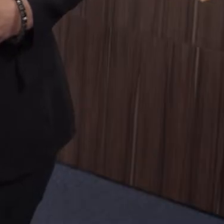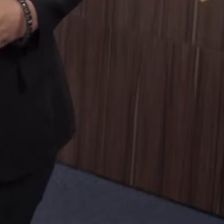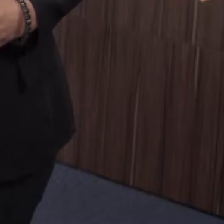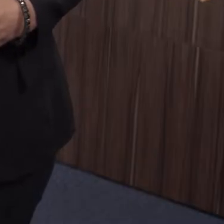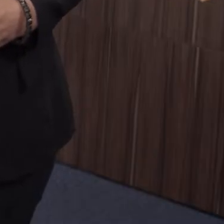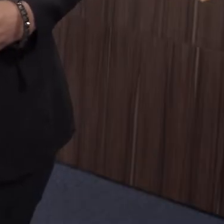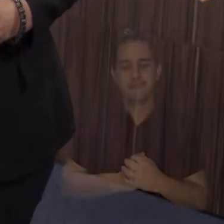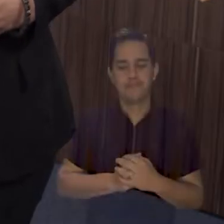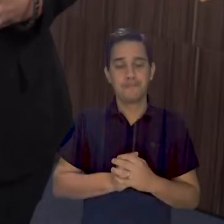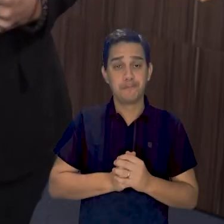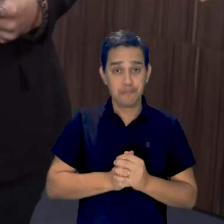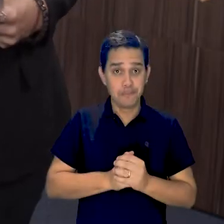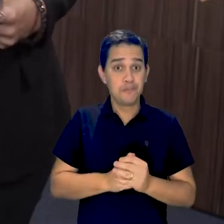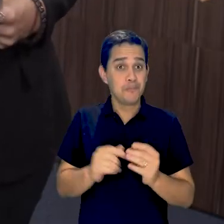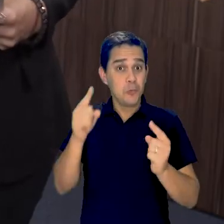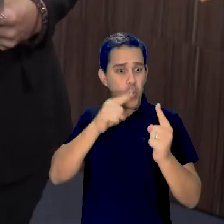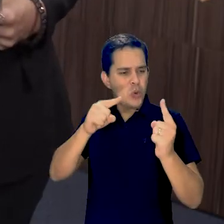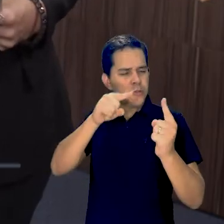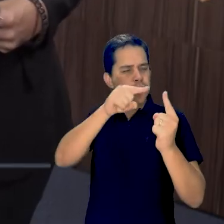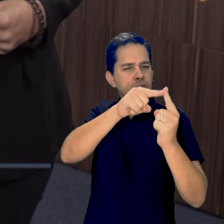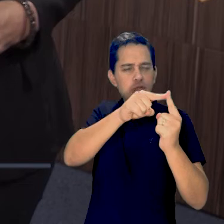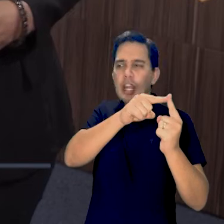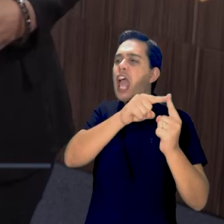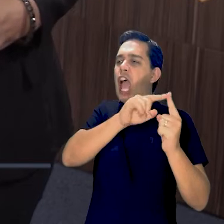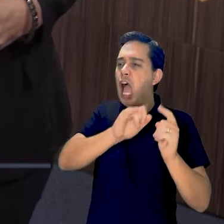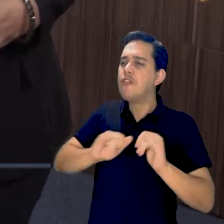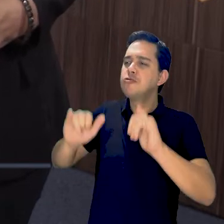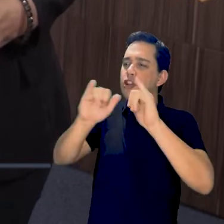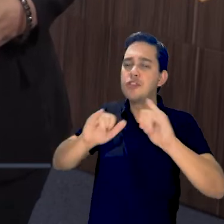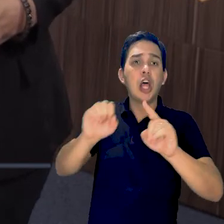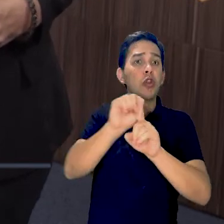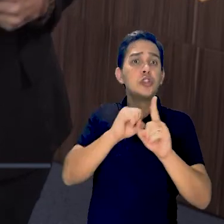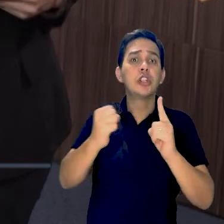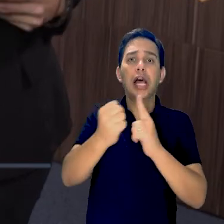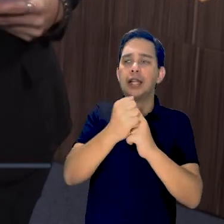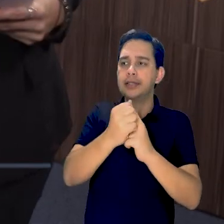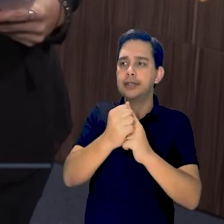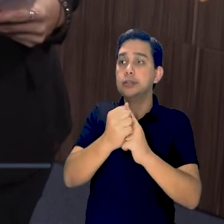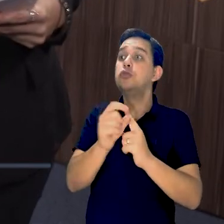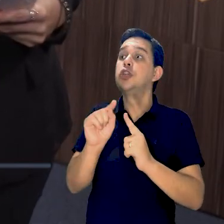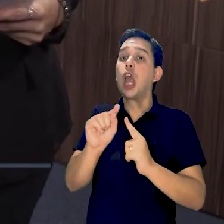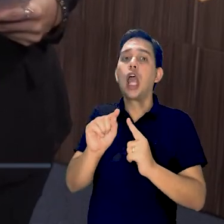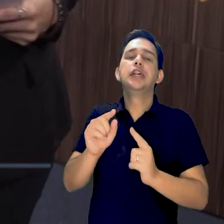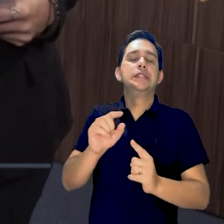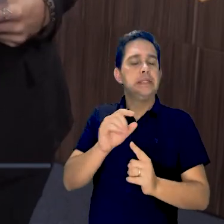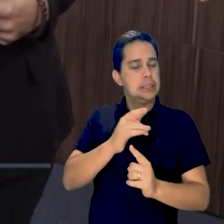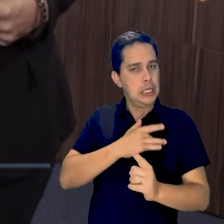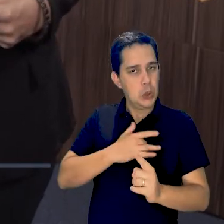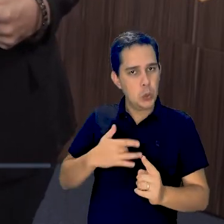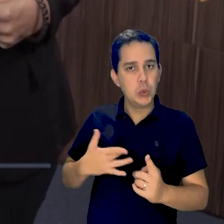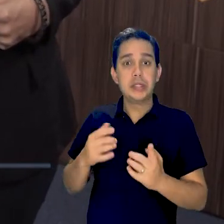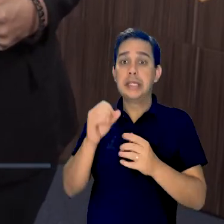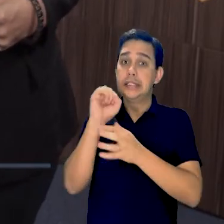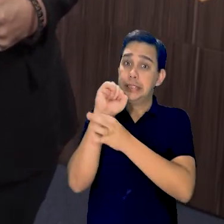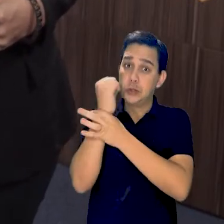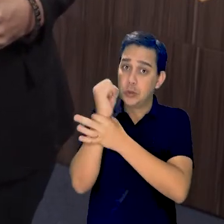Com o objetivo de conscientizar a sociedade acerca da saúde e da segurança do trabalhador, o Ministério Público do Trabalho